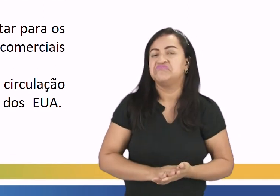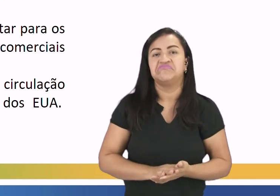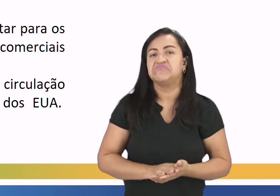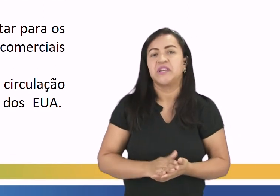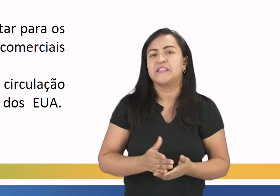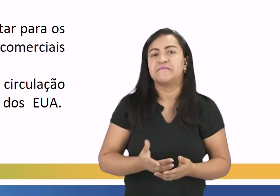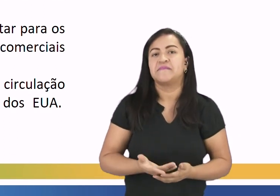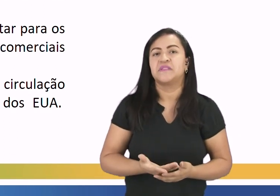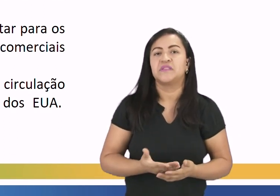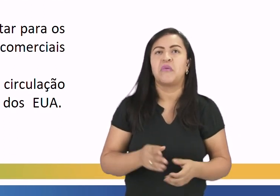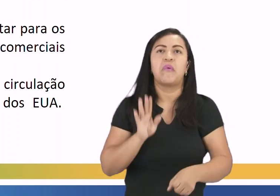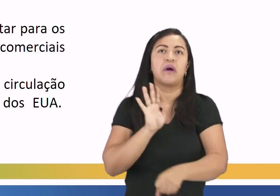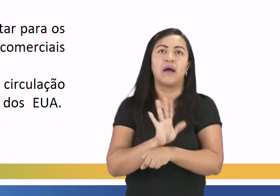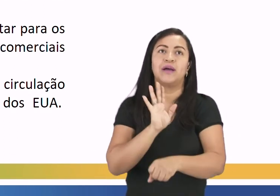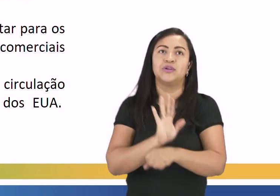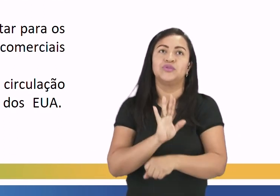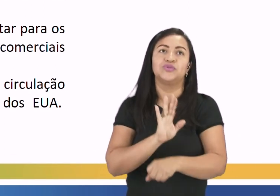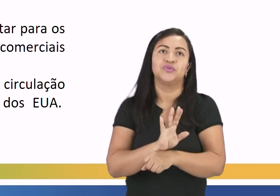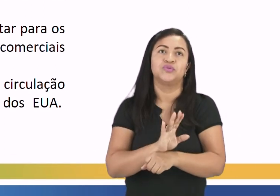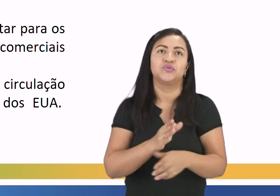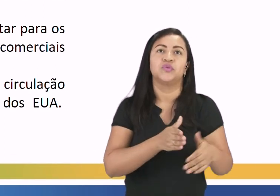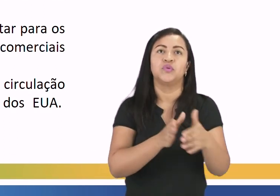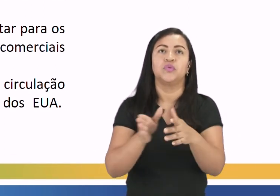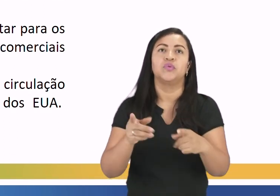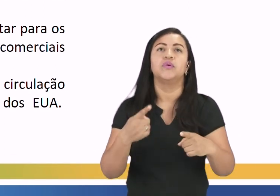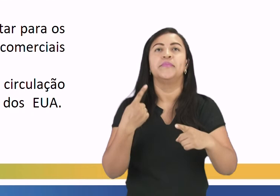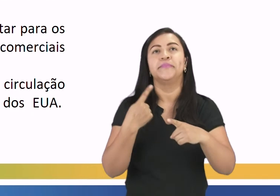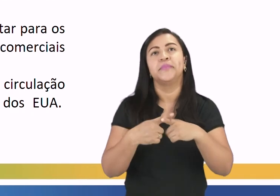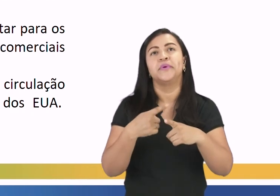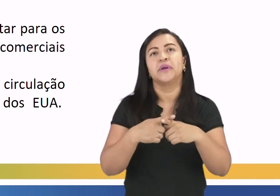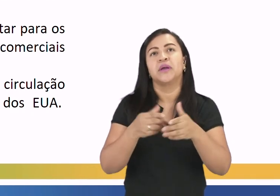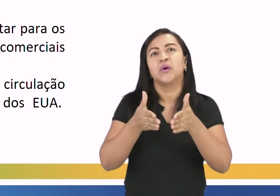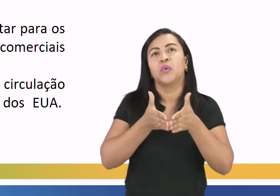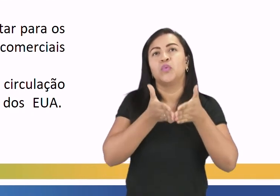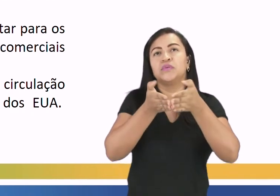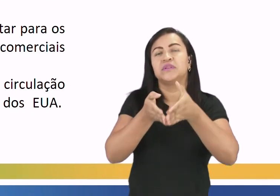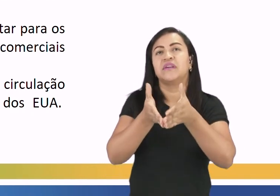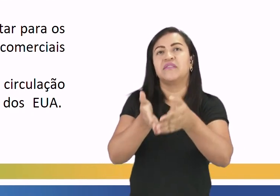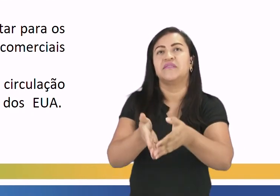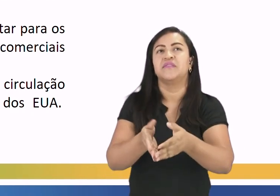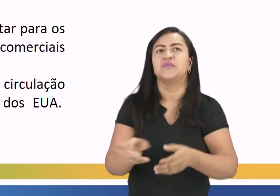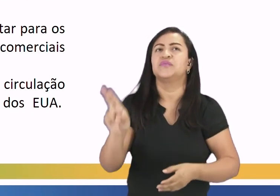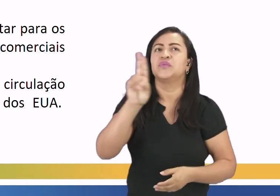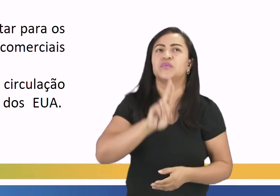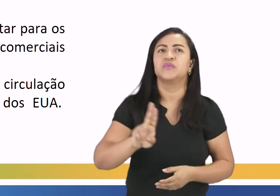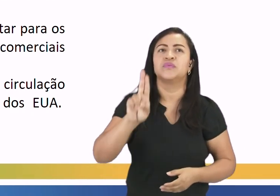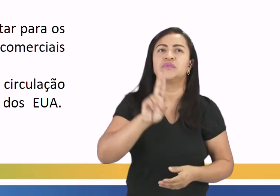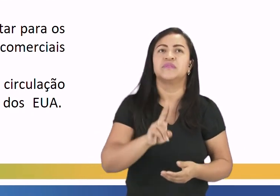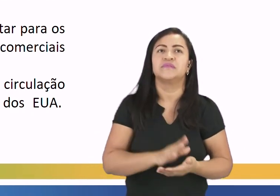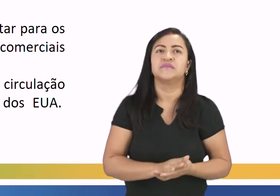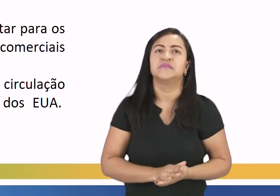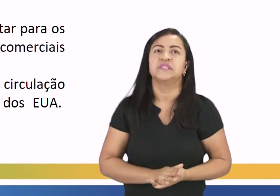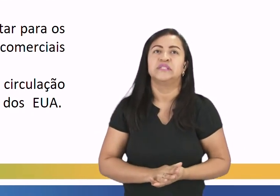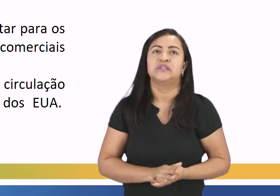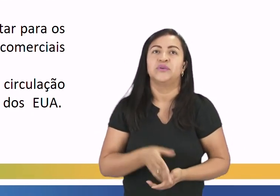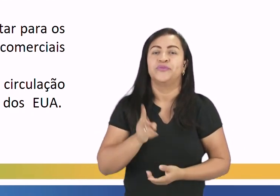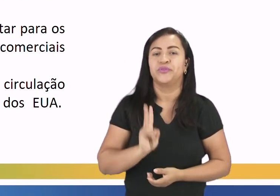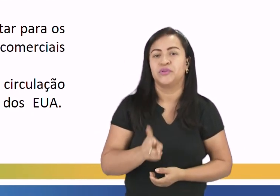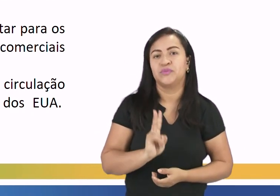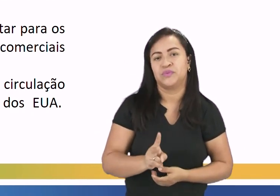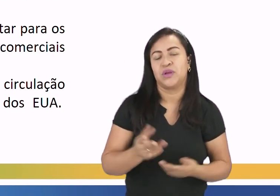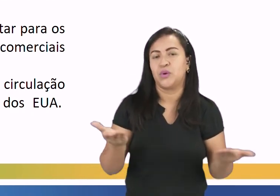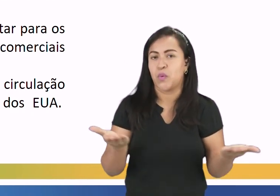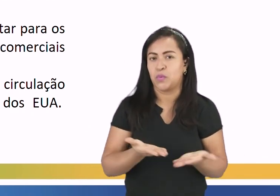no tráfego do canal, já que os navios de maior porte não são utilizados intensamente nos dias de